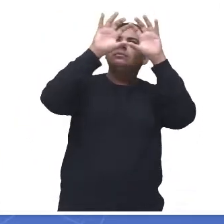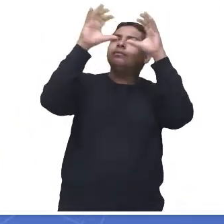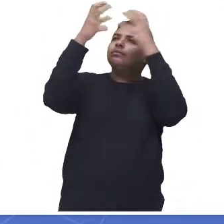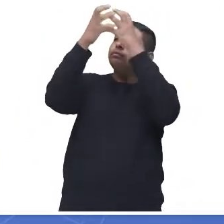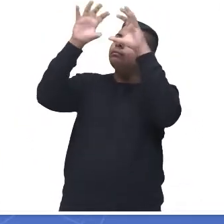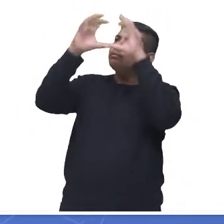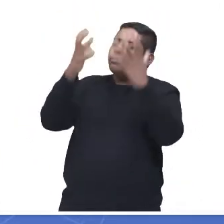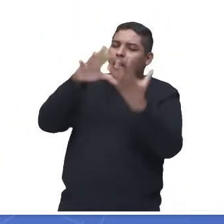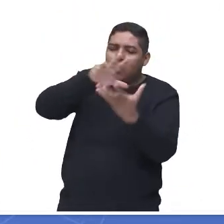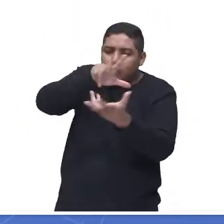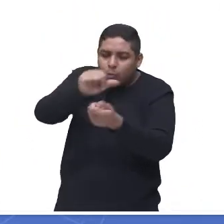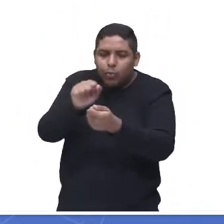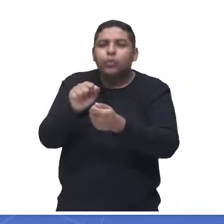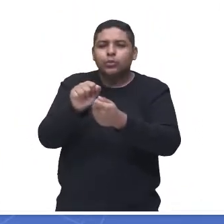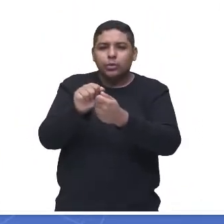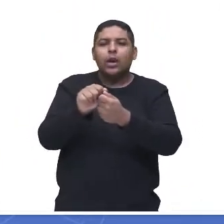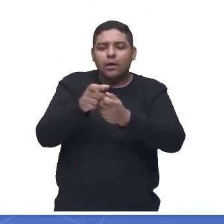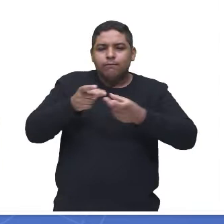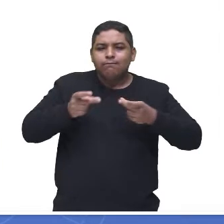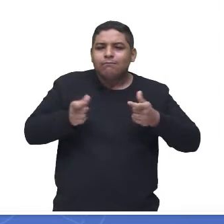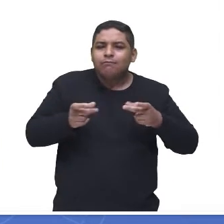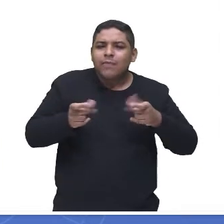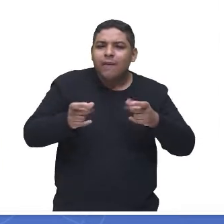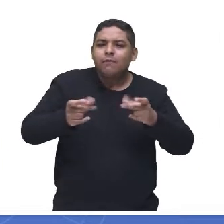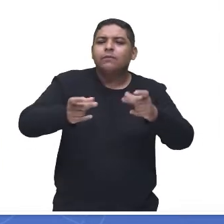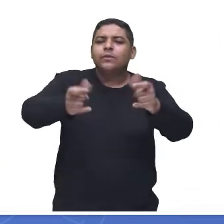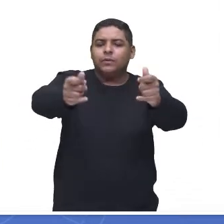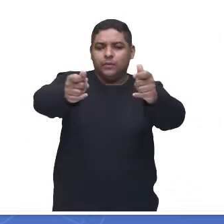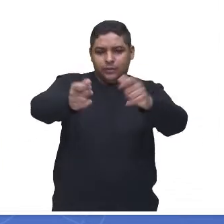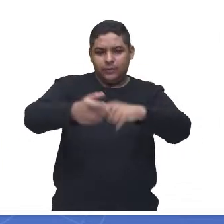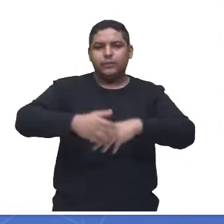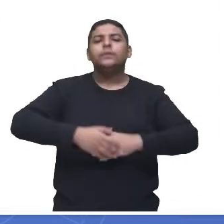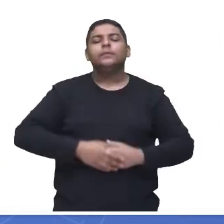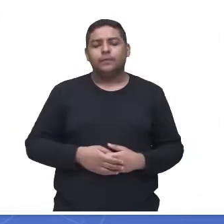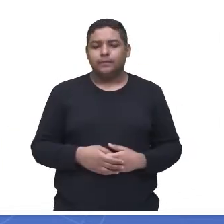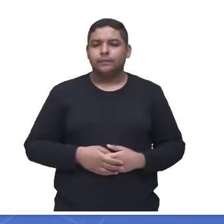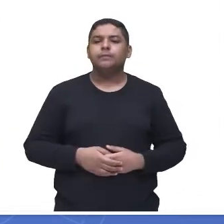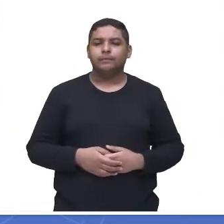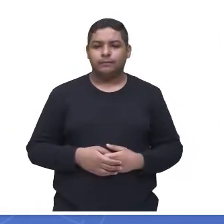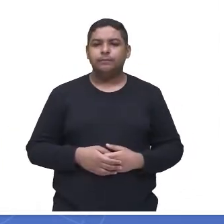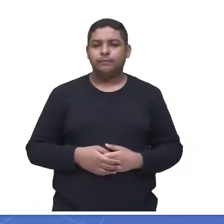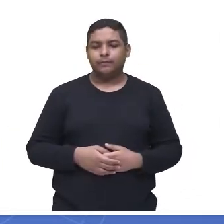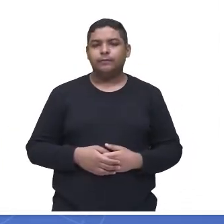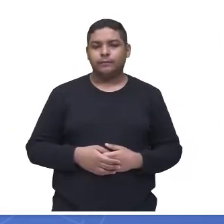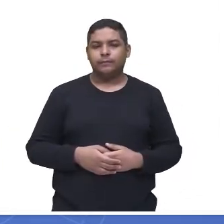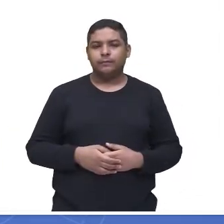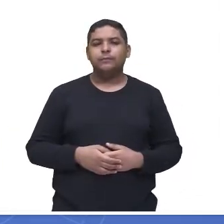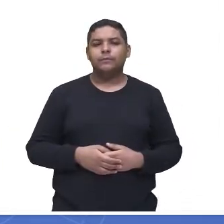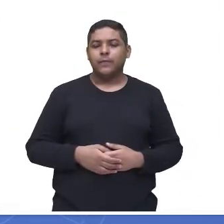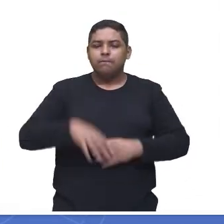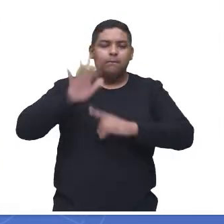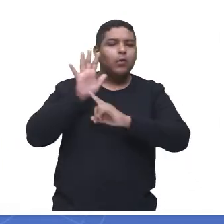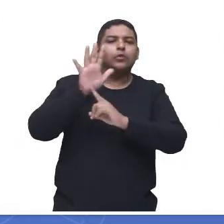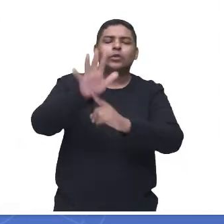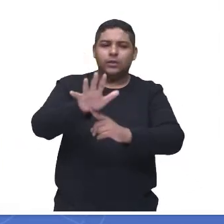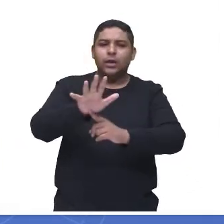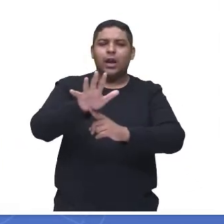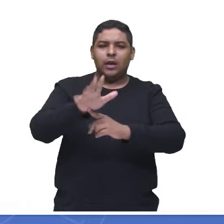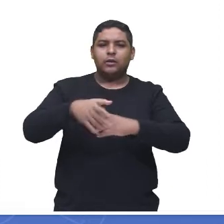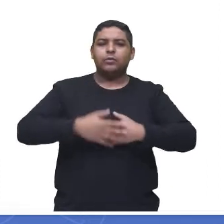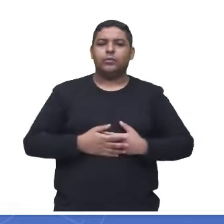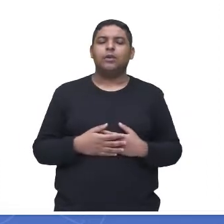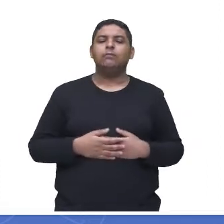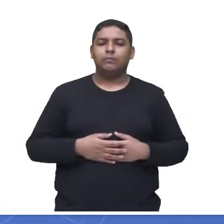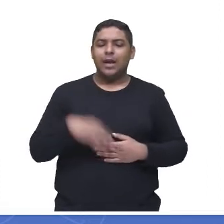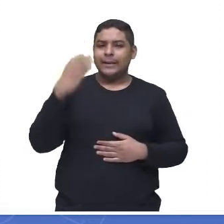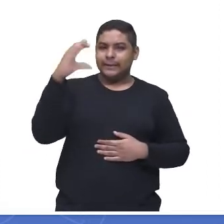para o mundo, que esse mundo que vai sendo cada vez mais, né, mostrado, revelado para as pessoas, através da